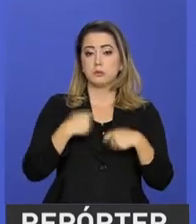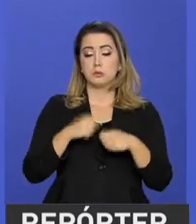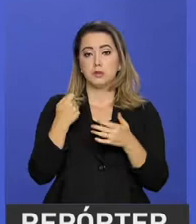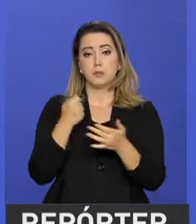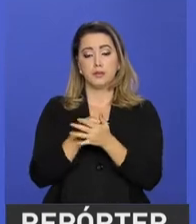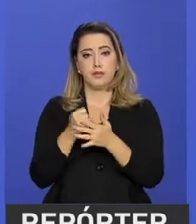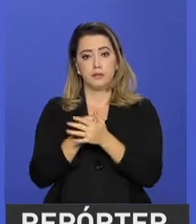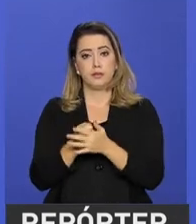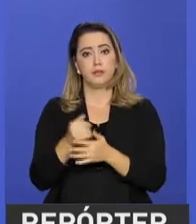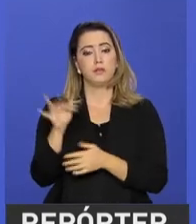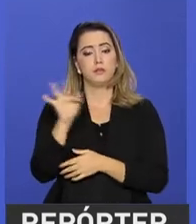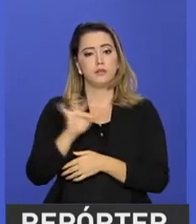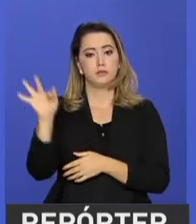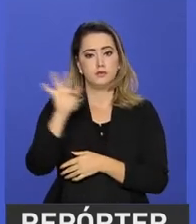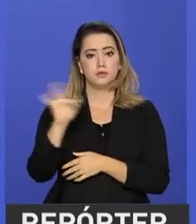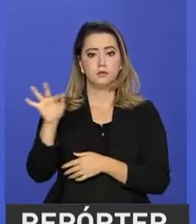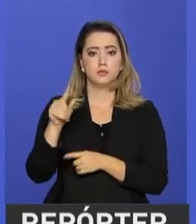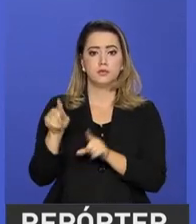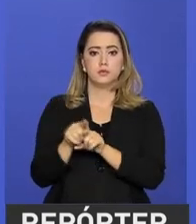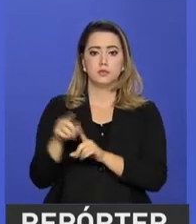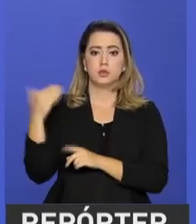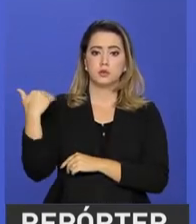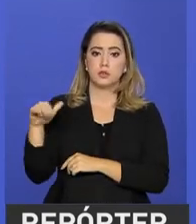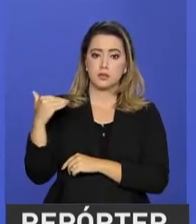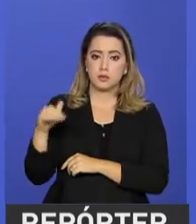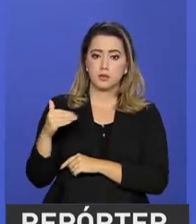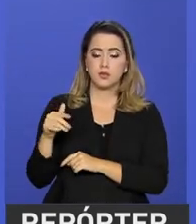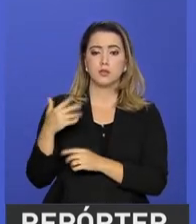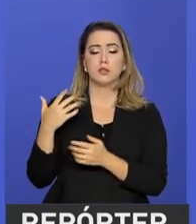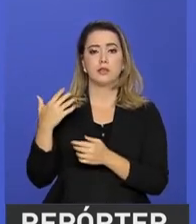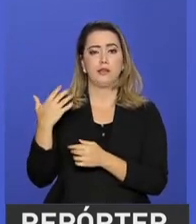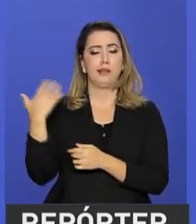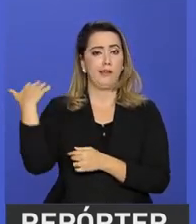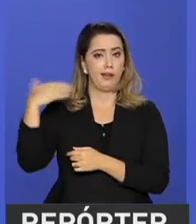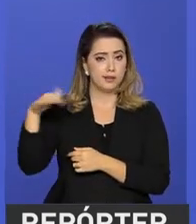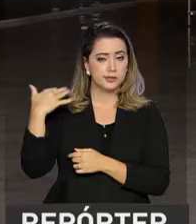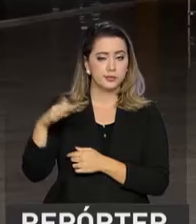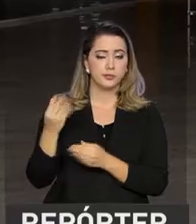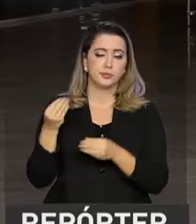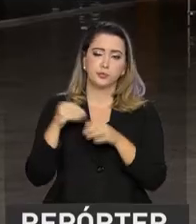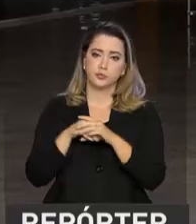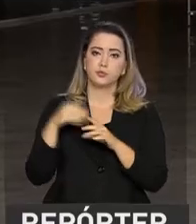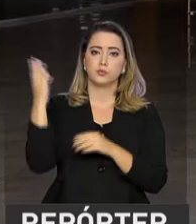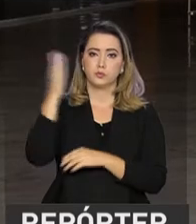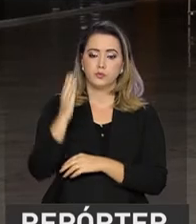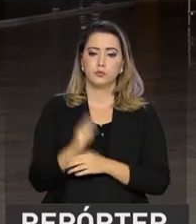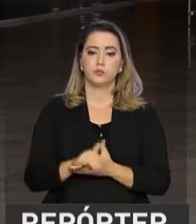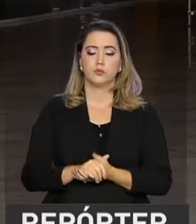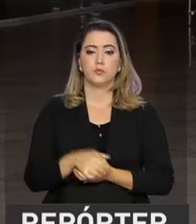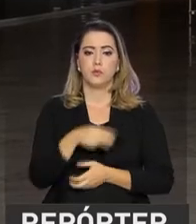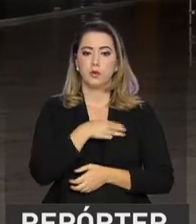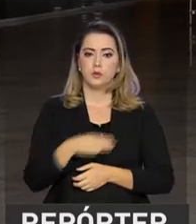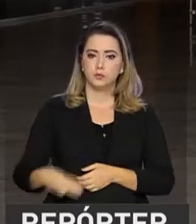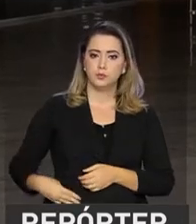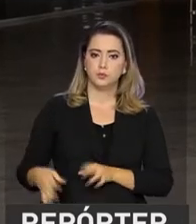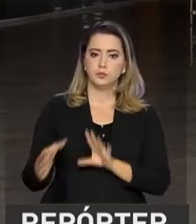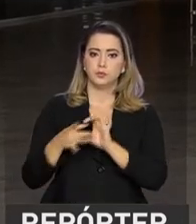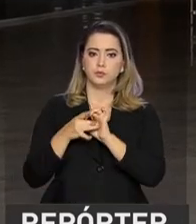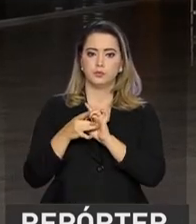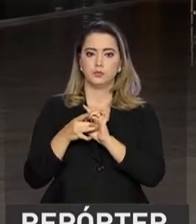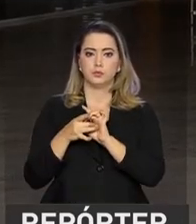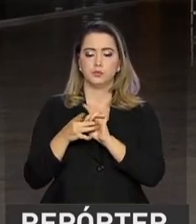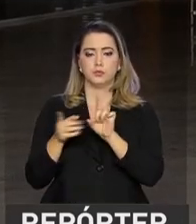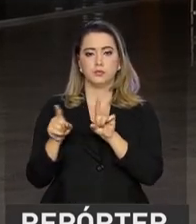faculdades muitas vezes caras dentro da realidade do brasil o ministro da integração nacional